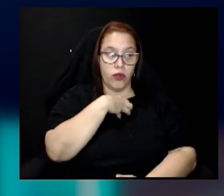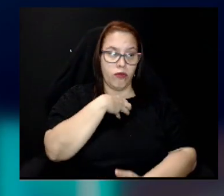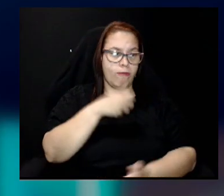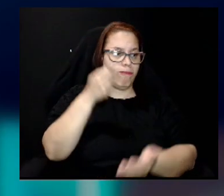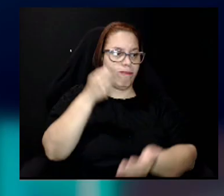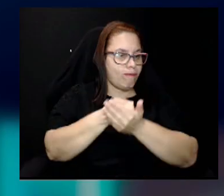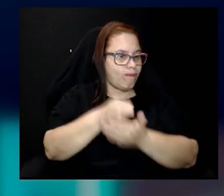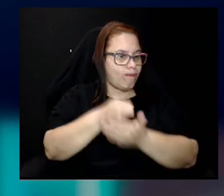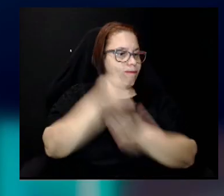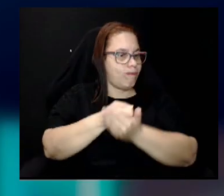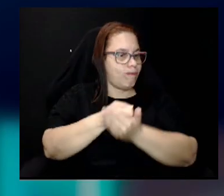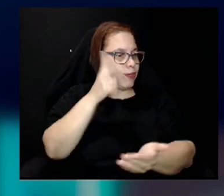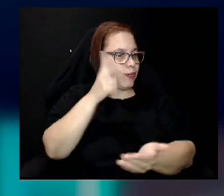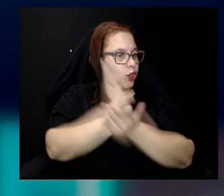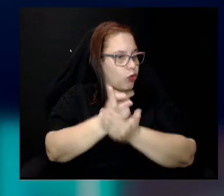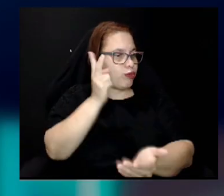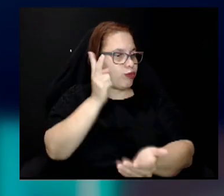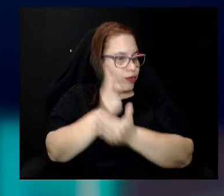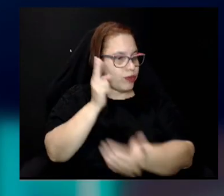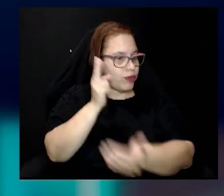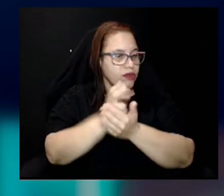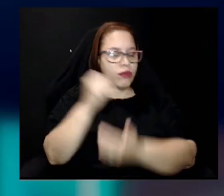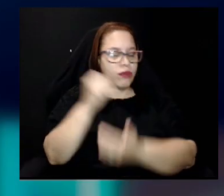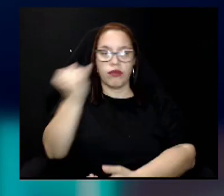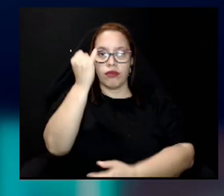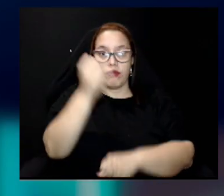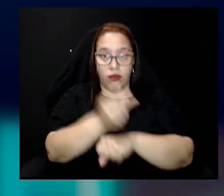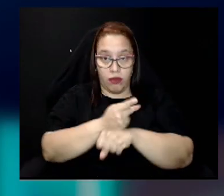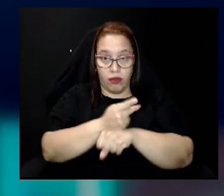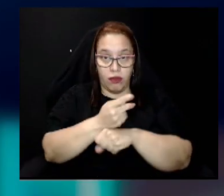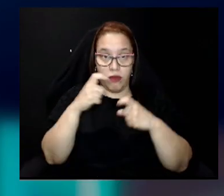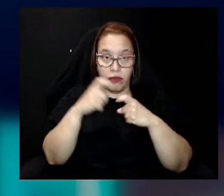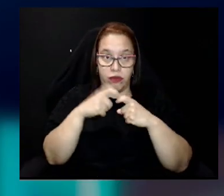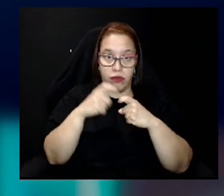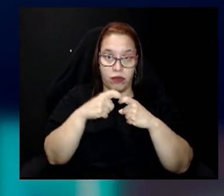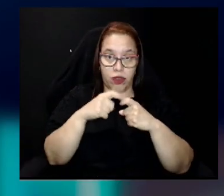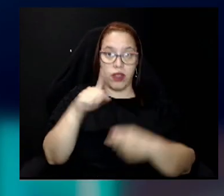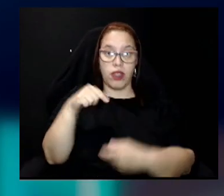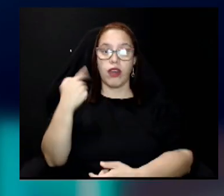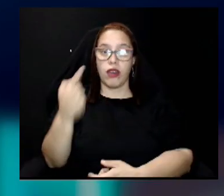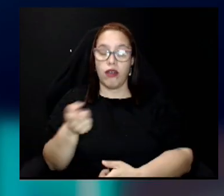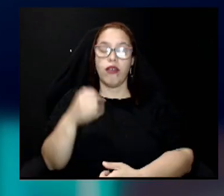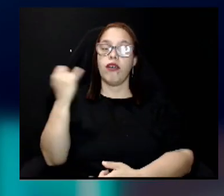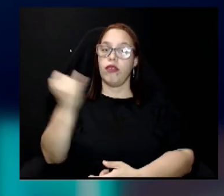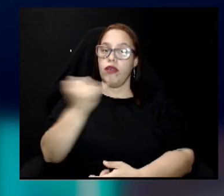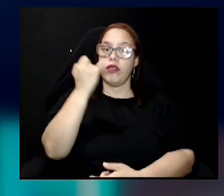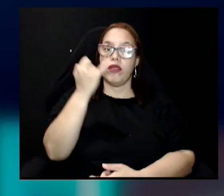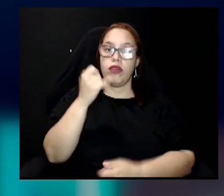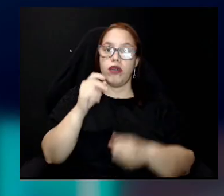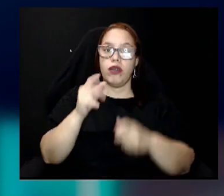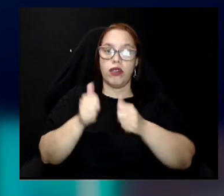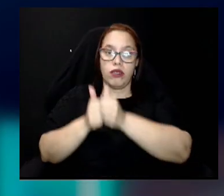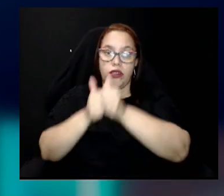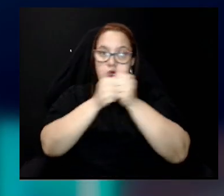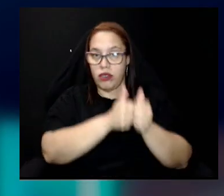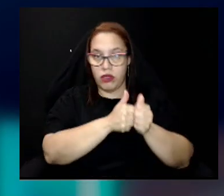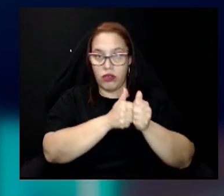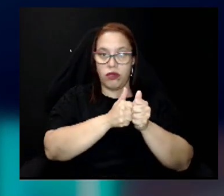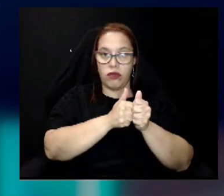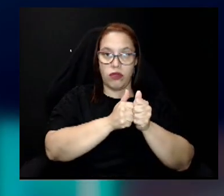longo do tempo, é importante procurar um médico. Outra coisa que é muito importante é fazer o acompanhamento ginecológico